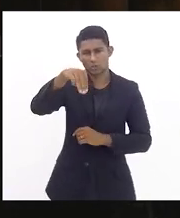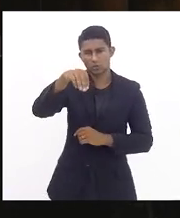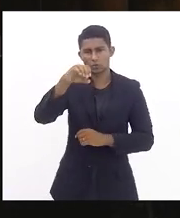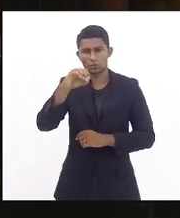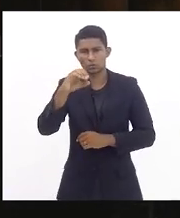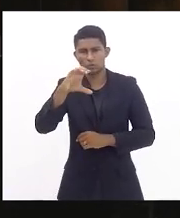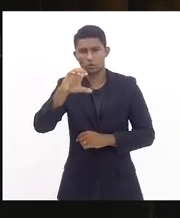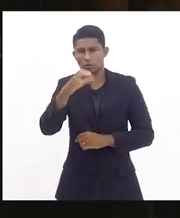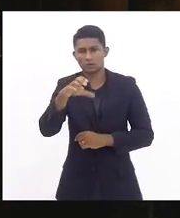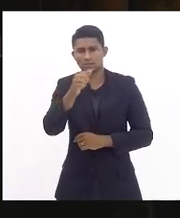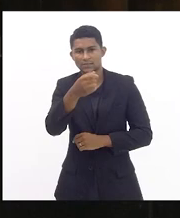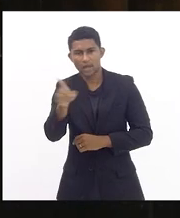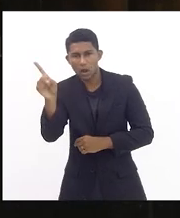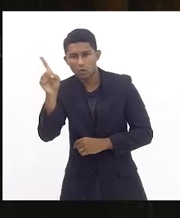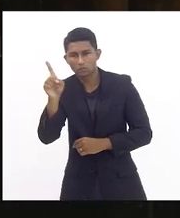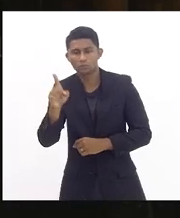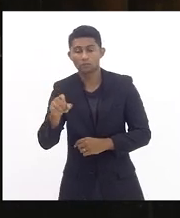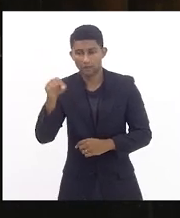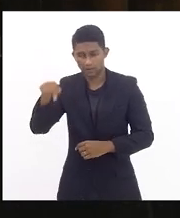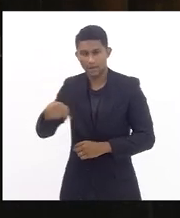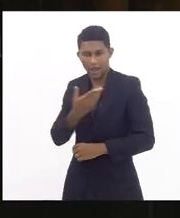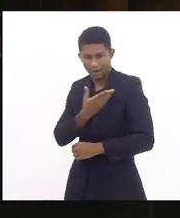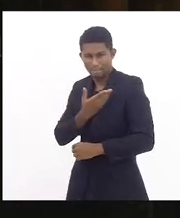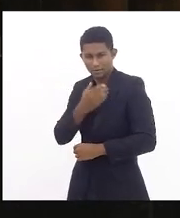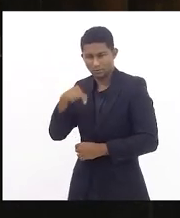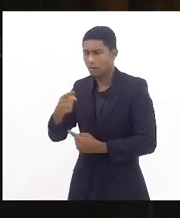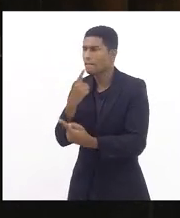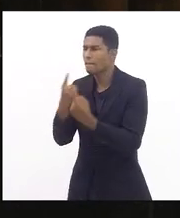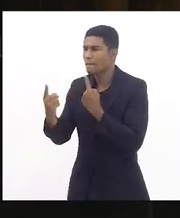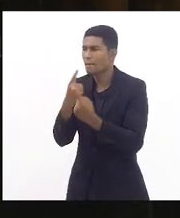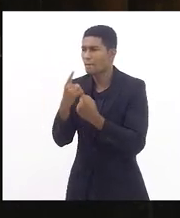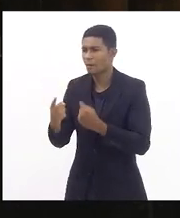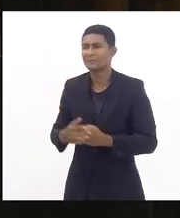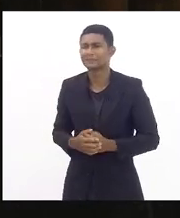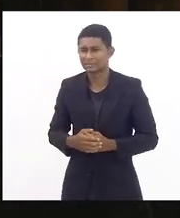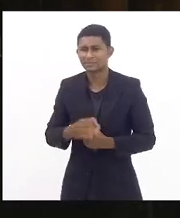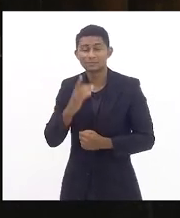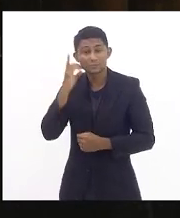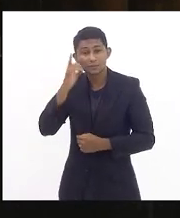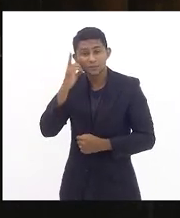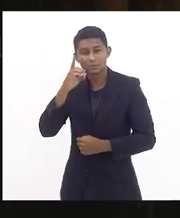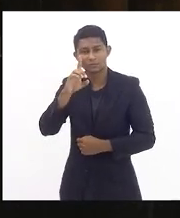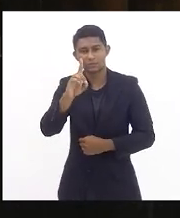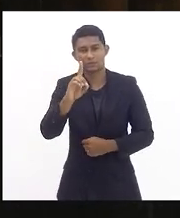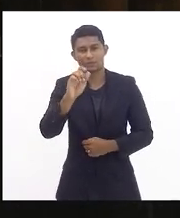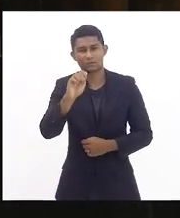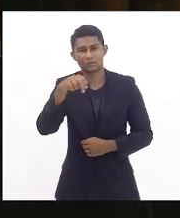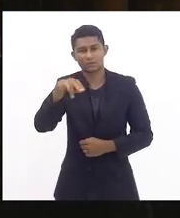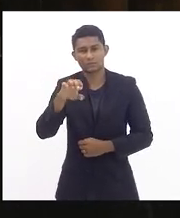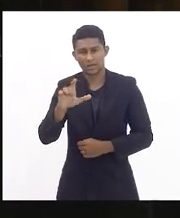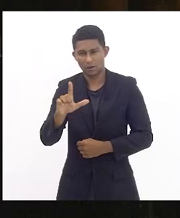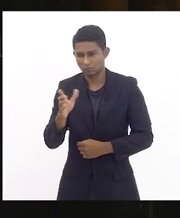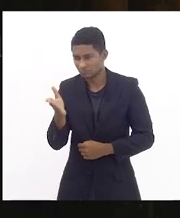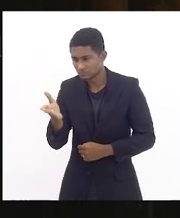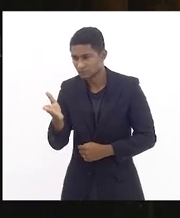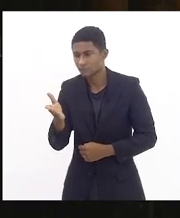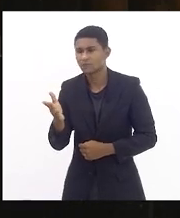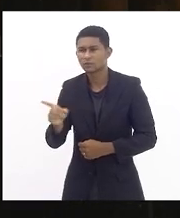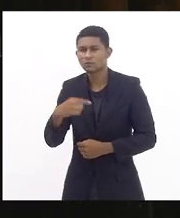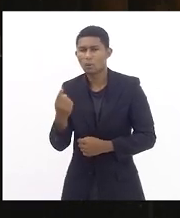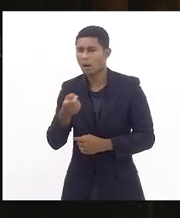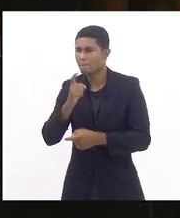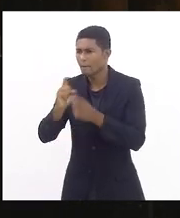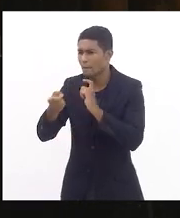que eu estava conversando com um amigo aqui, que é o tipo de coisa, deputado Daniel Libreirão, que a gente fica até sem jeito de debater, a gente